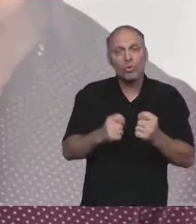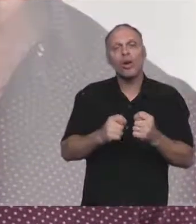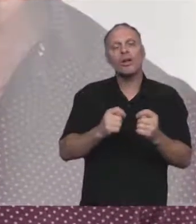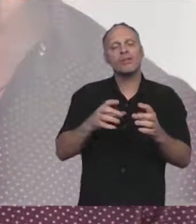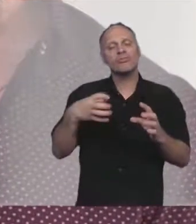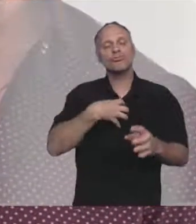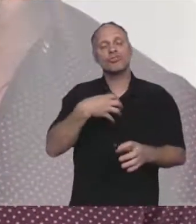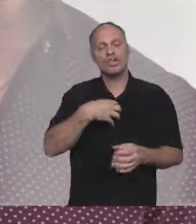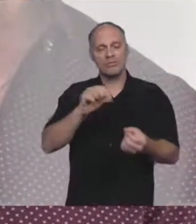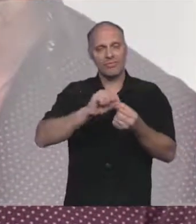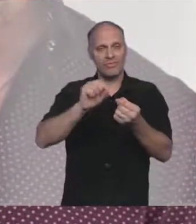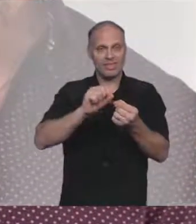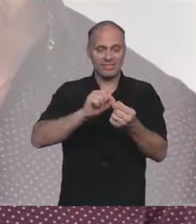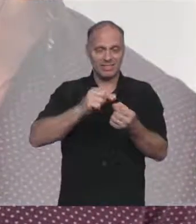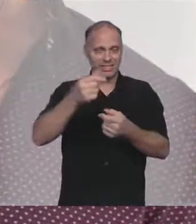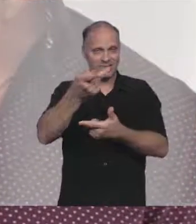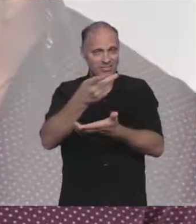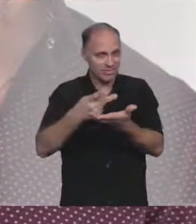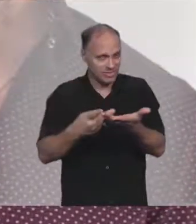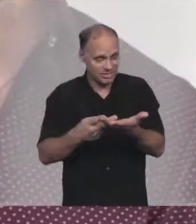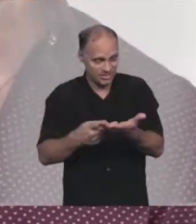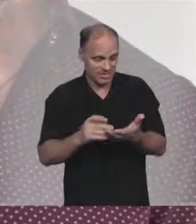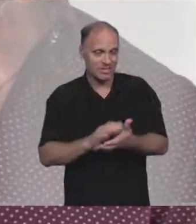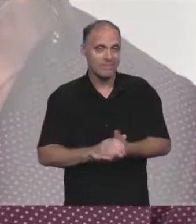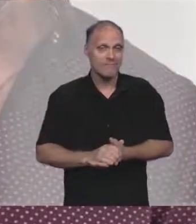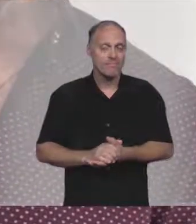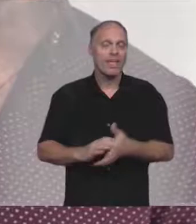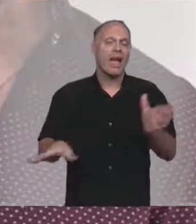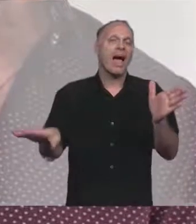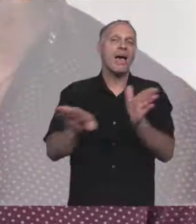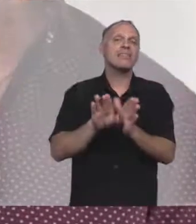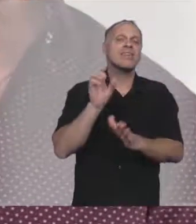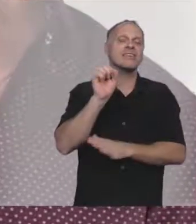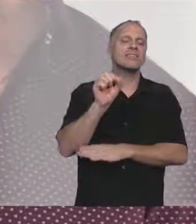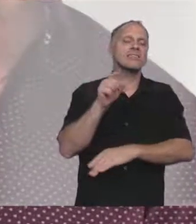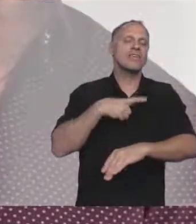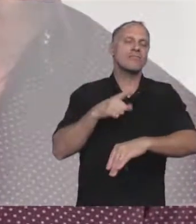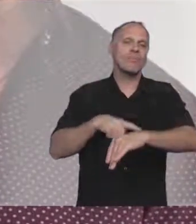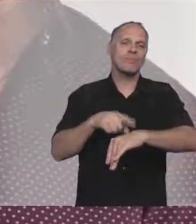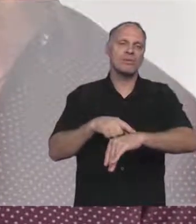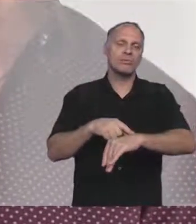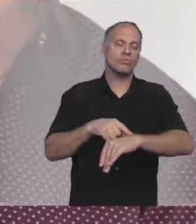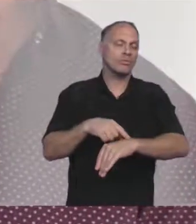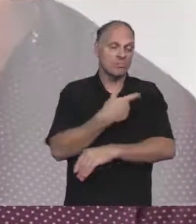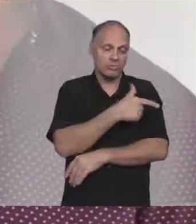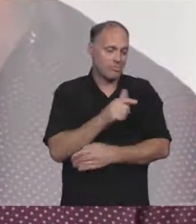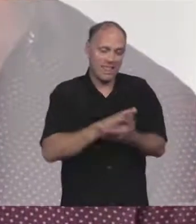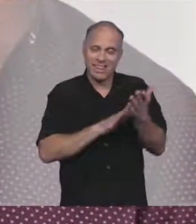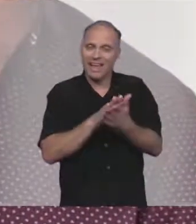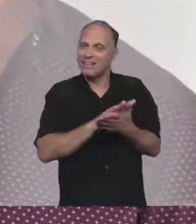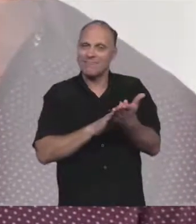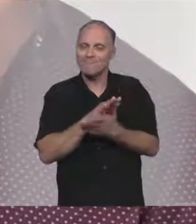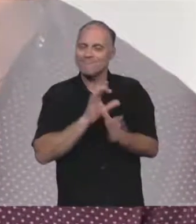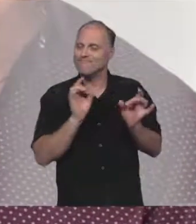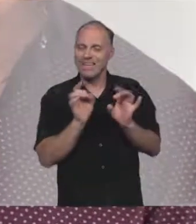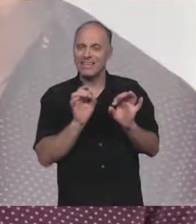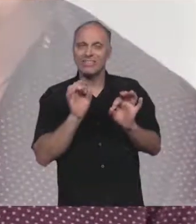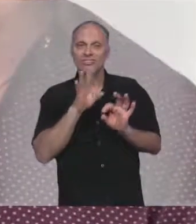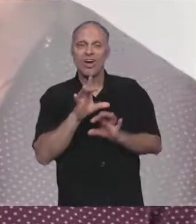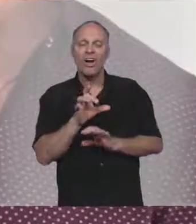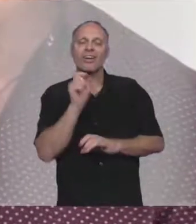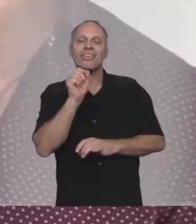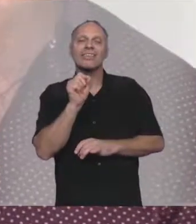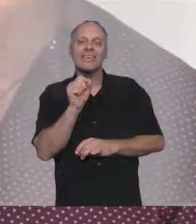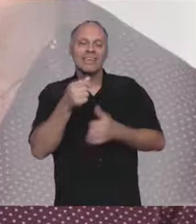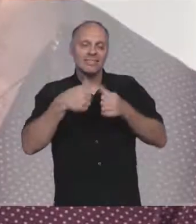sobre isso, né? E até que chegou um momento que não era mais nada e só